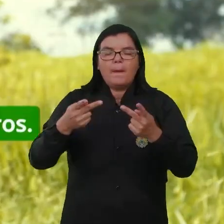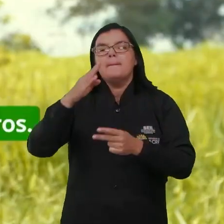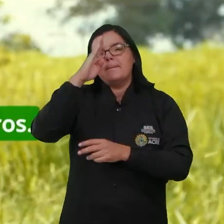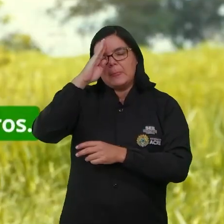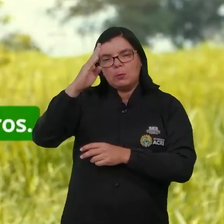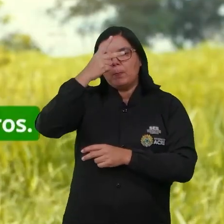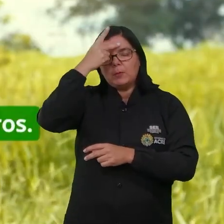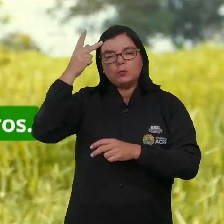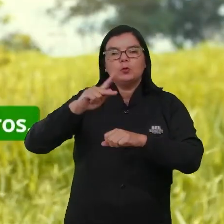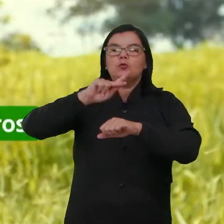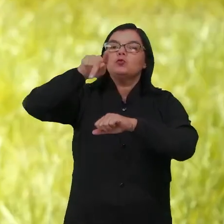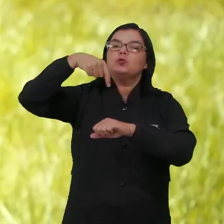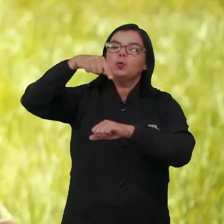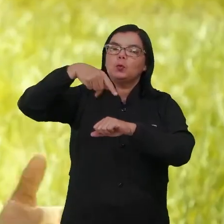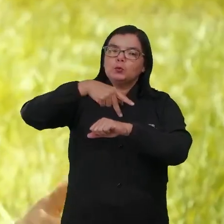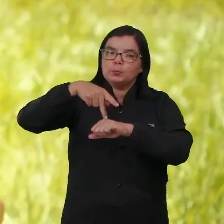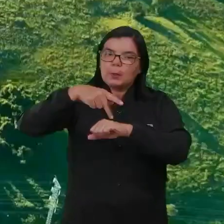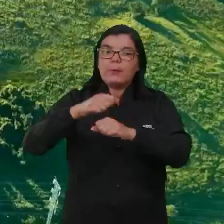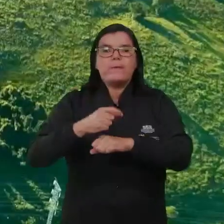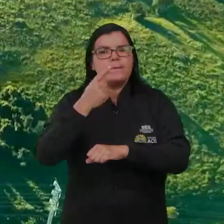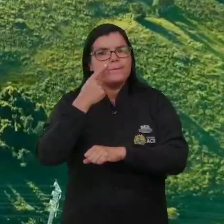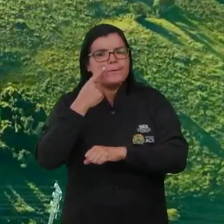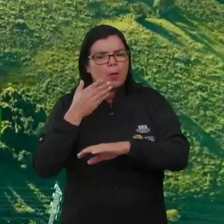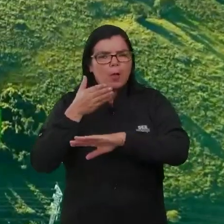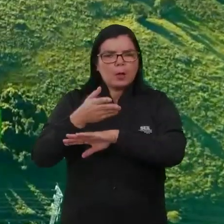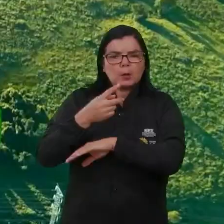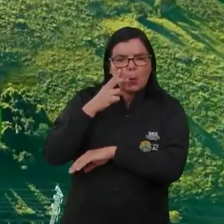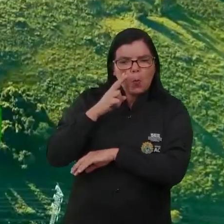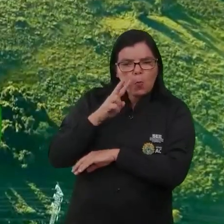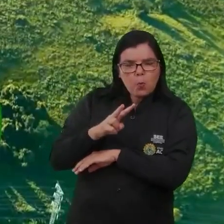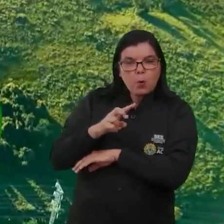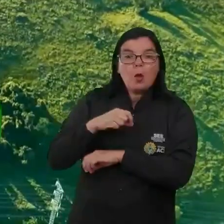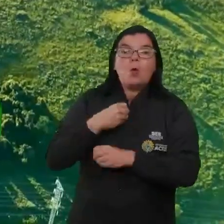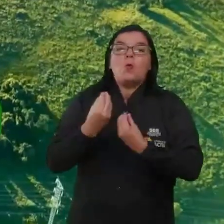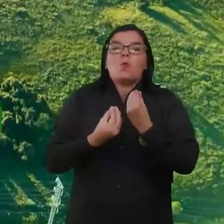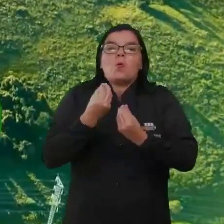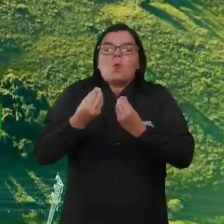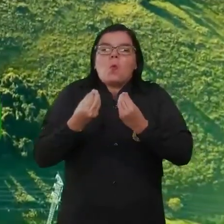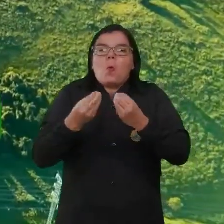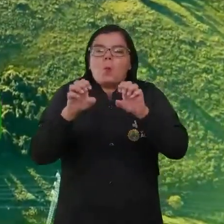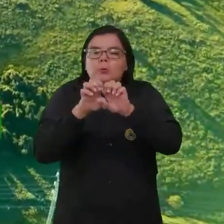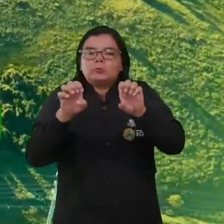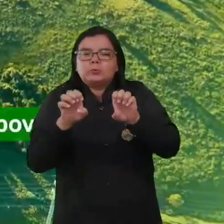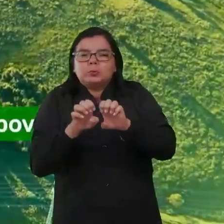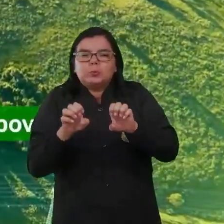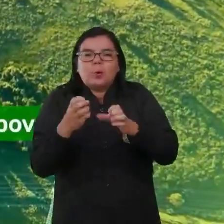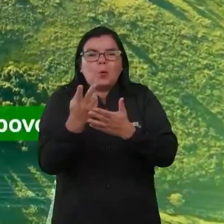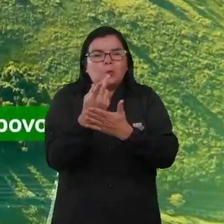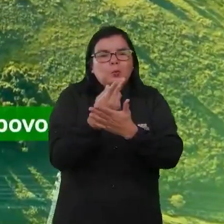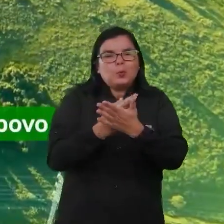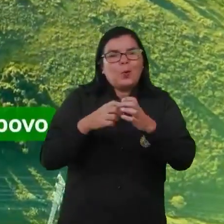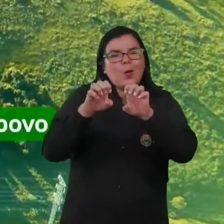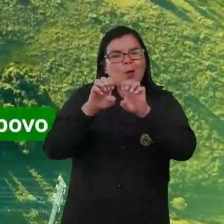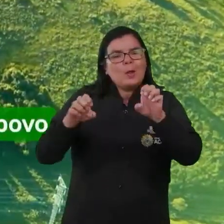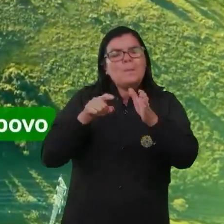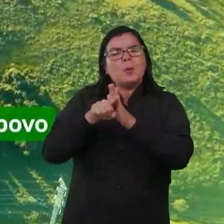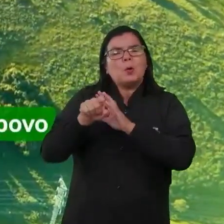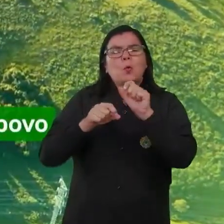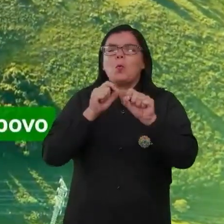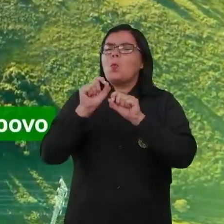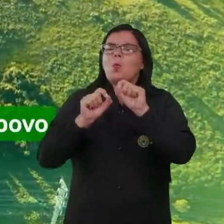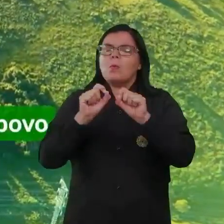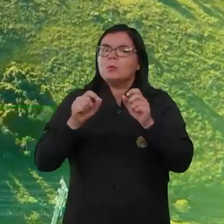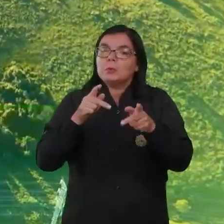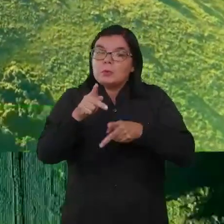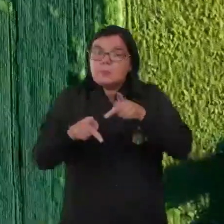principalmente por turistas estrangeiros. Eles veem isso aqui como essa estrutura monumental e ficam se questionando como é que